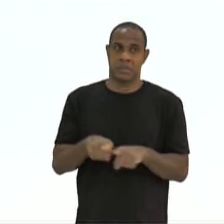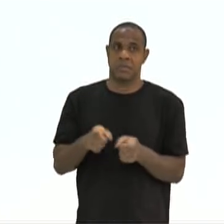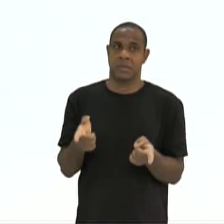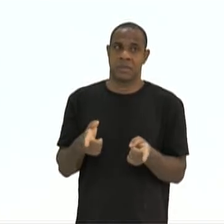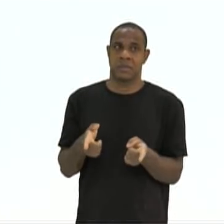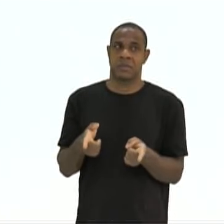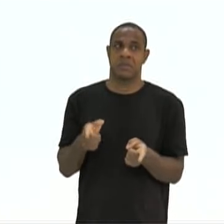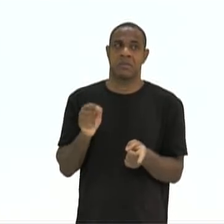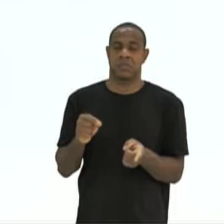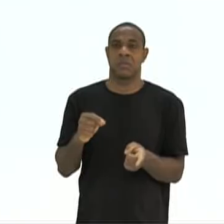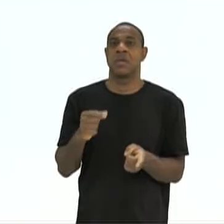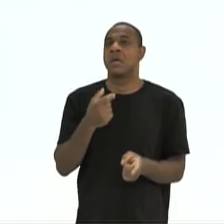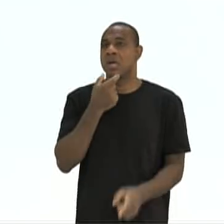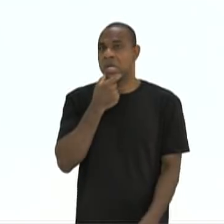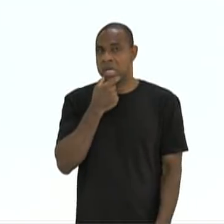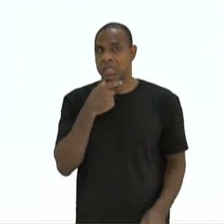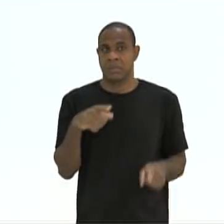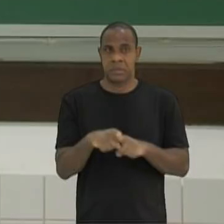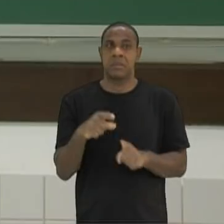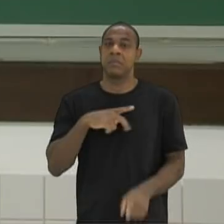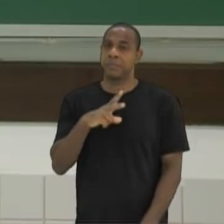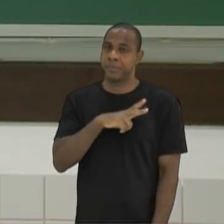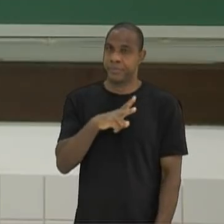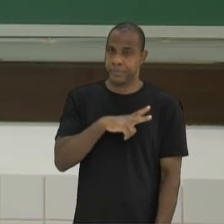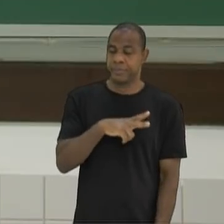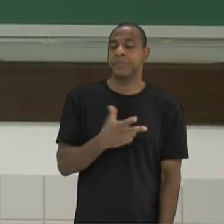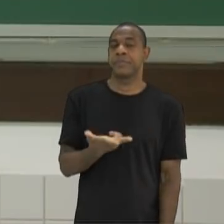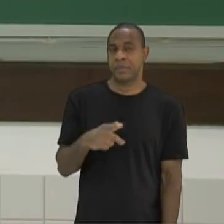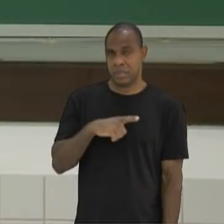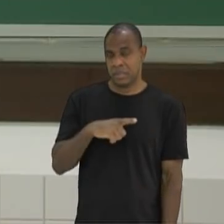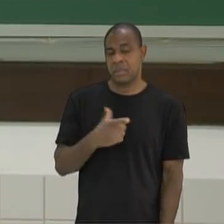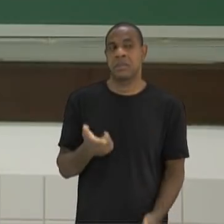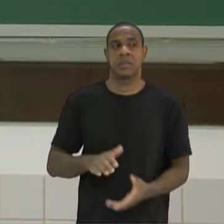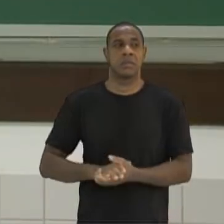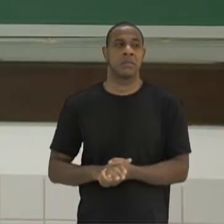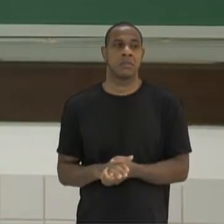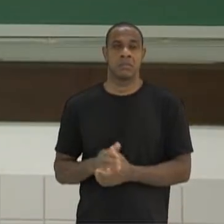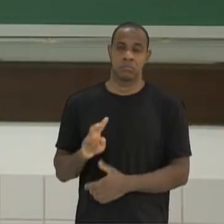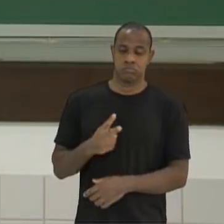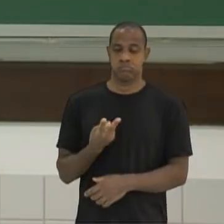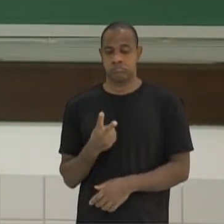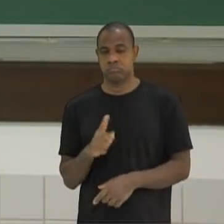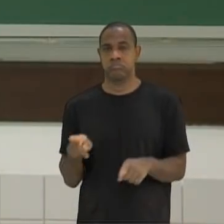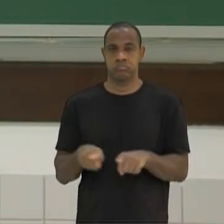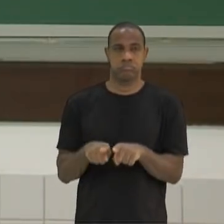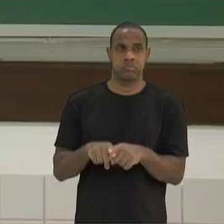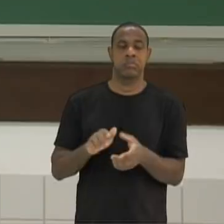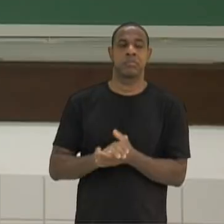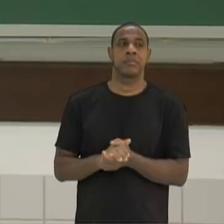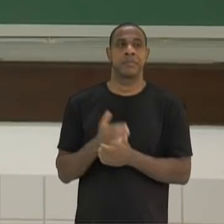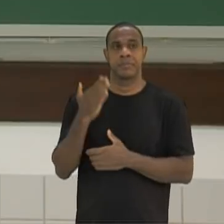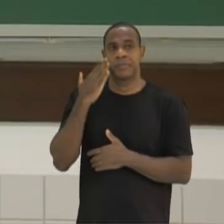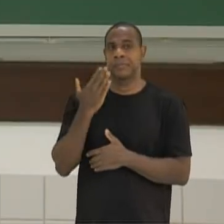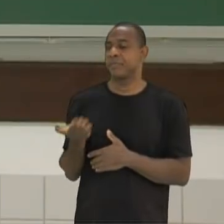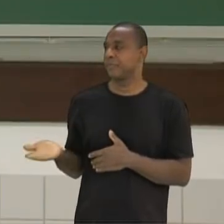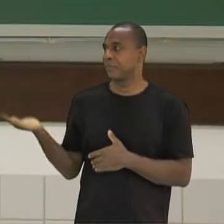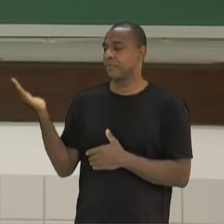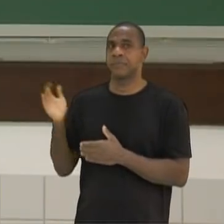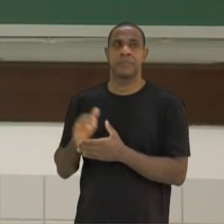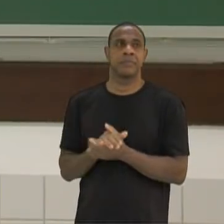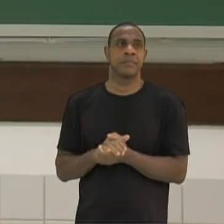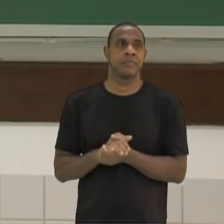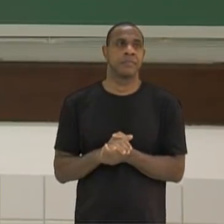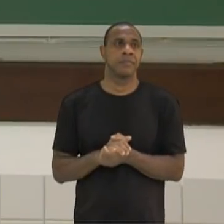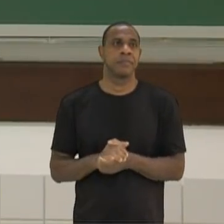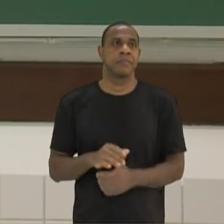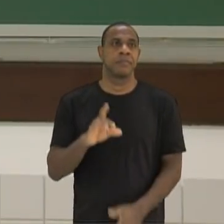peculiaridades, o inglês também. Então, a gente tem que conhecer um pouquinho dessas collocations. A gente vai ver dois casinhos só bem tranquilos. Então, vamos lá. Que é o